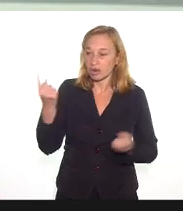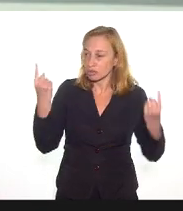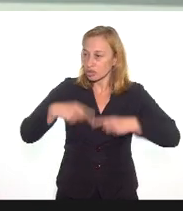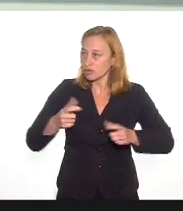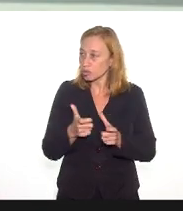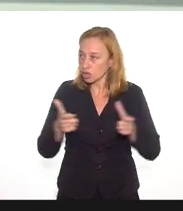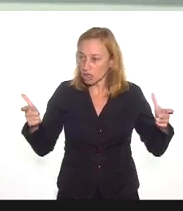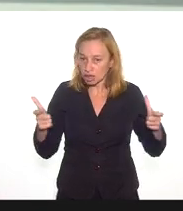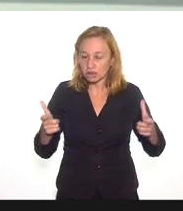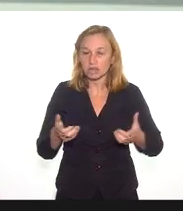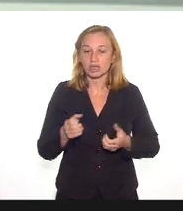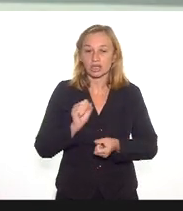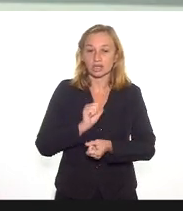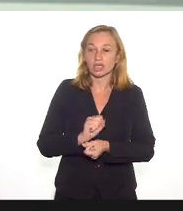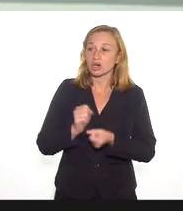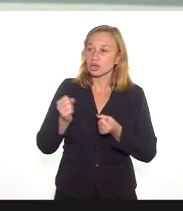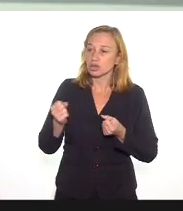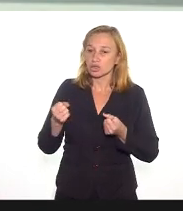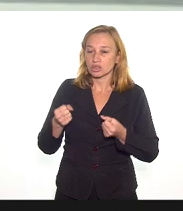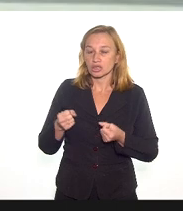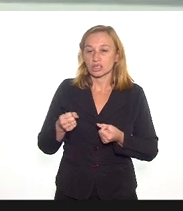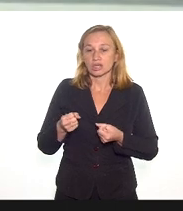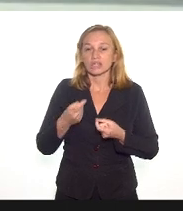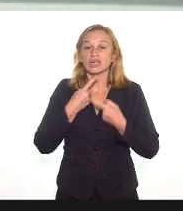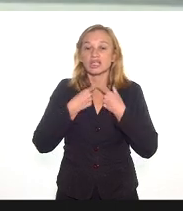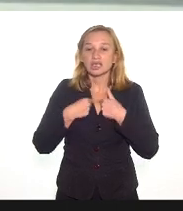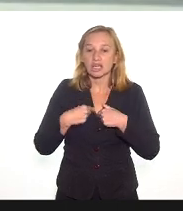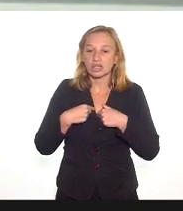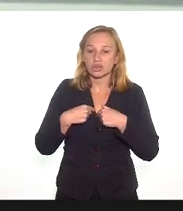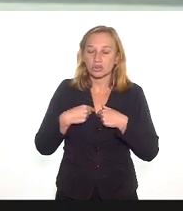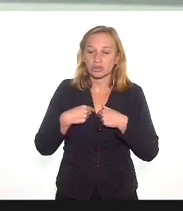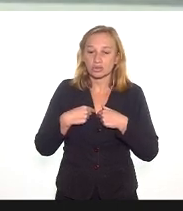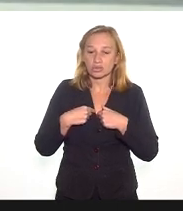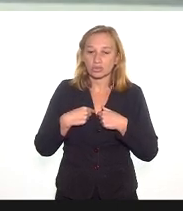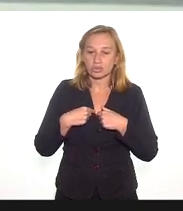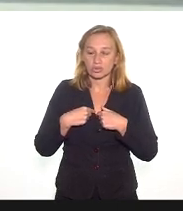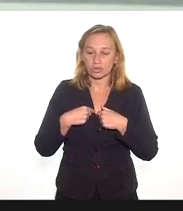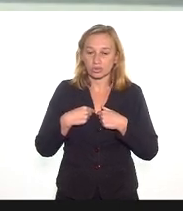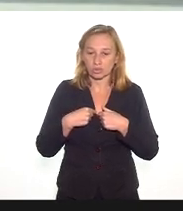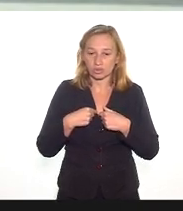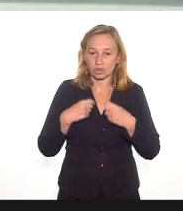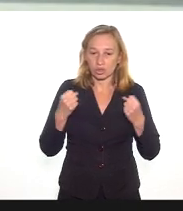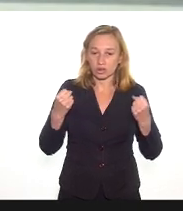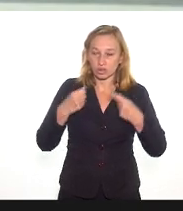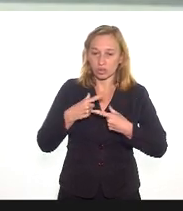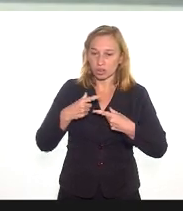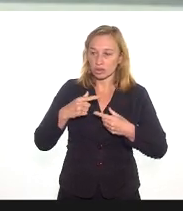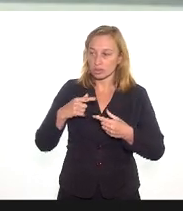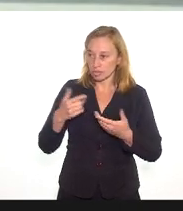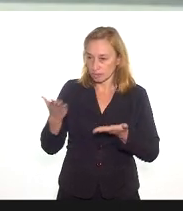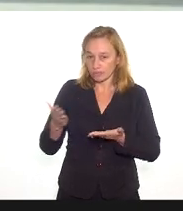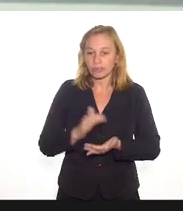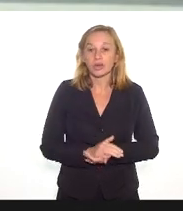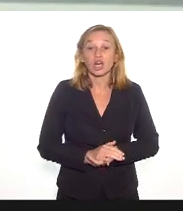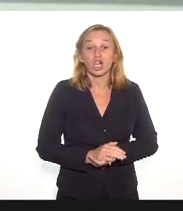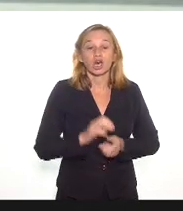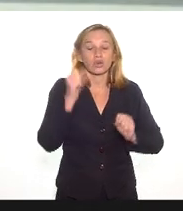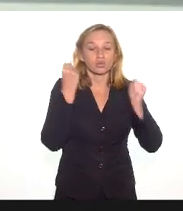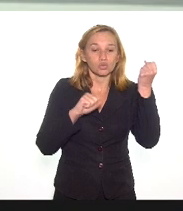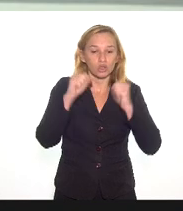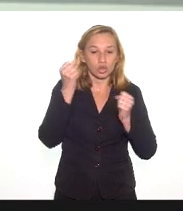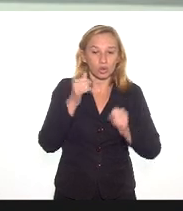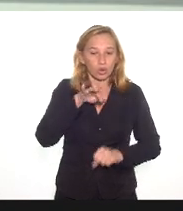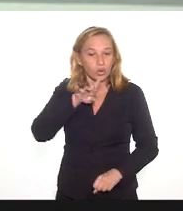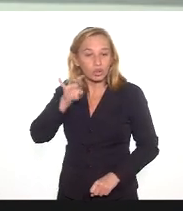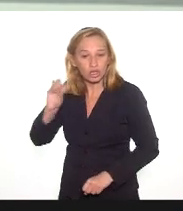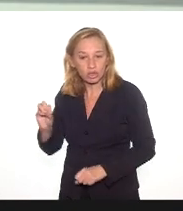muito grande. Espero que o senhor tenha sucesso. O seu sucesso é importante para todos nós. O Rio Indústria é uma associação de